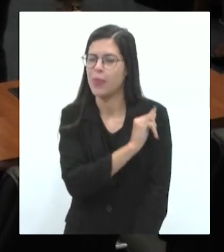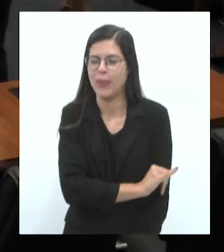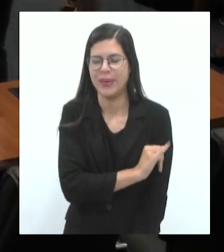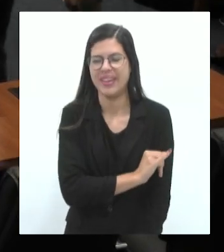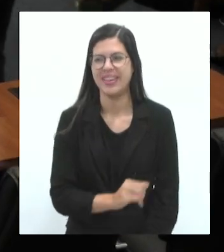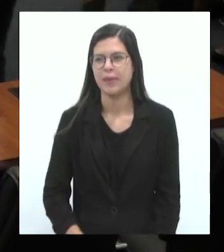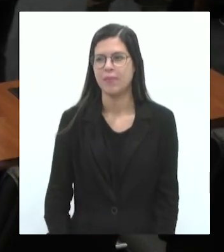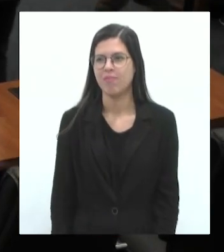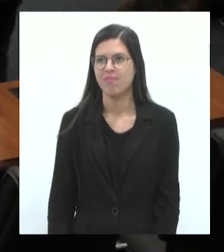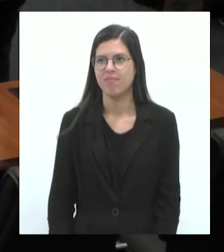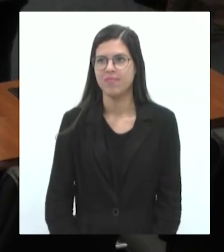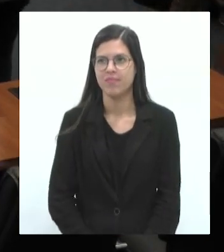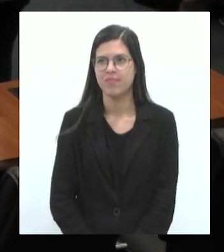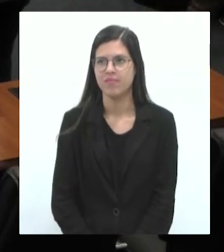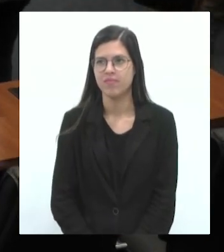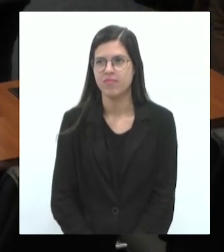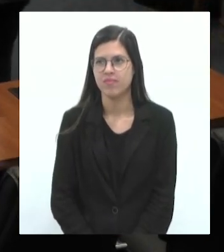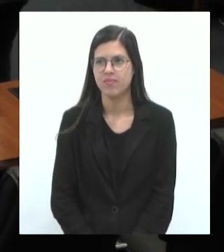Oi, Ney, tudo bem?